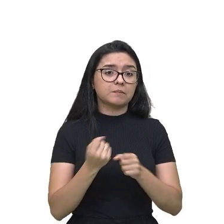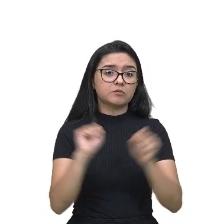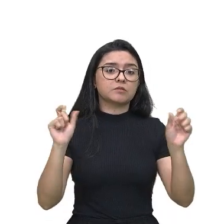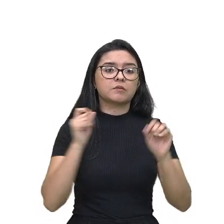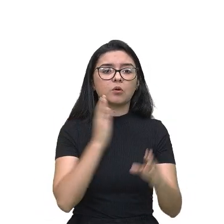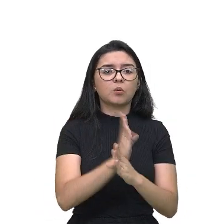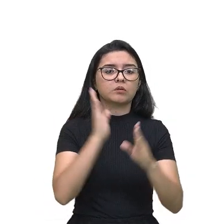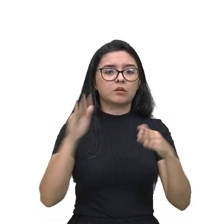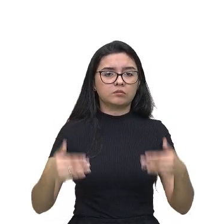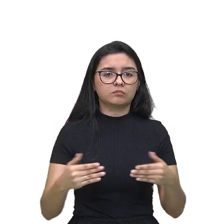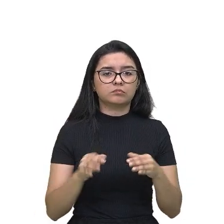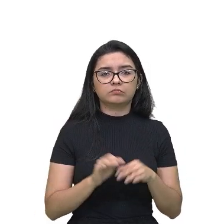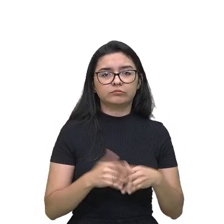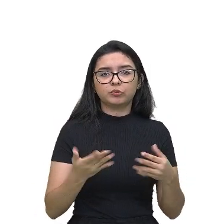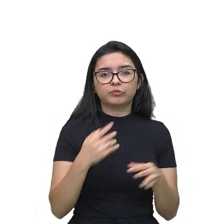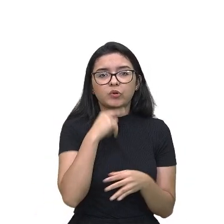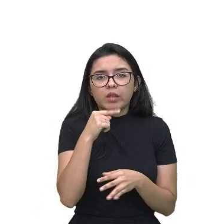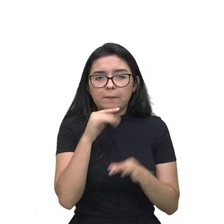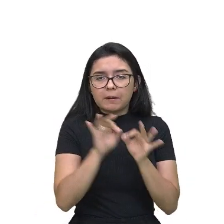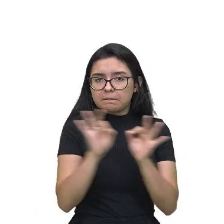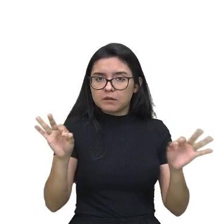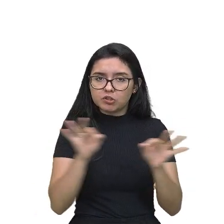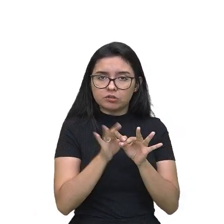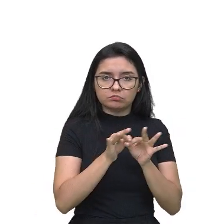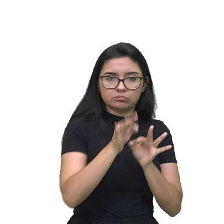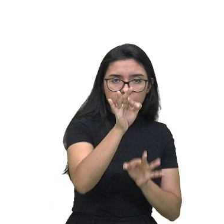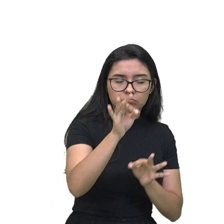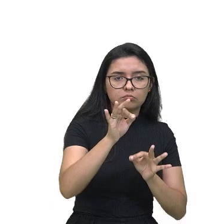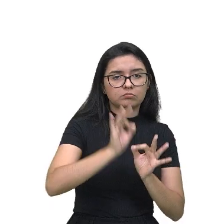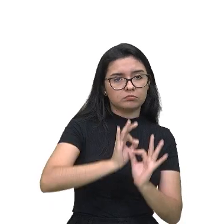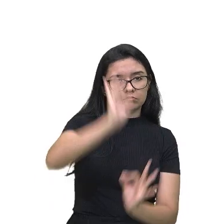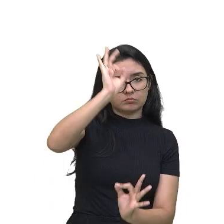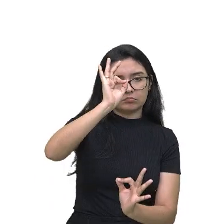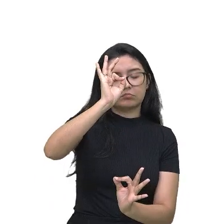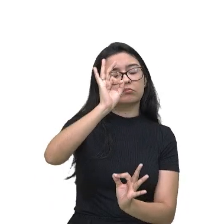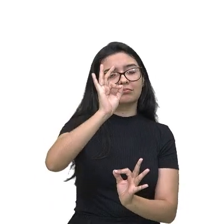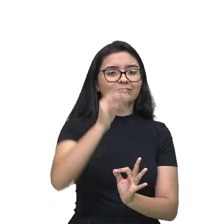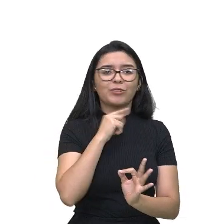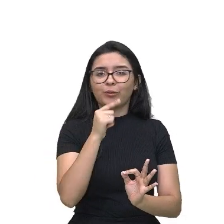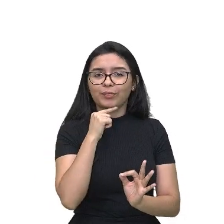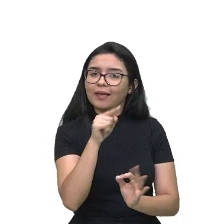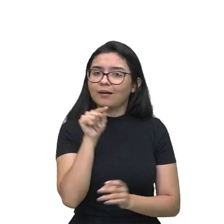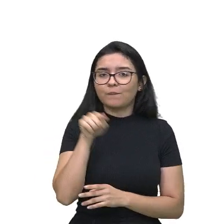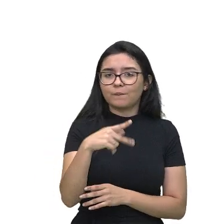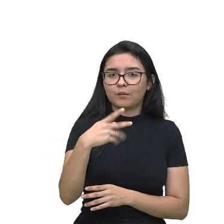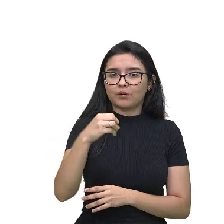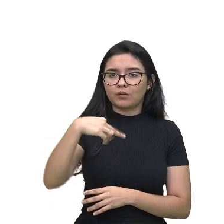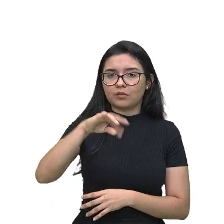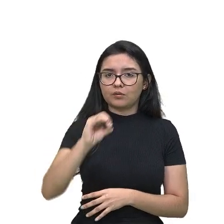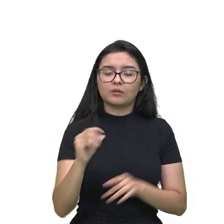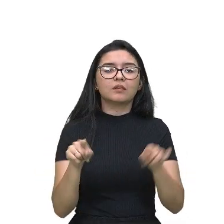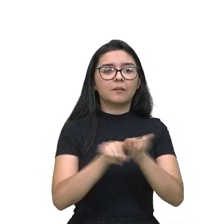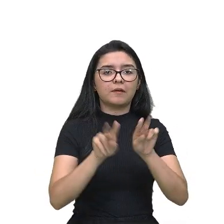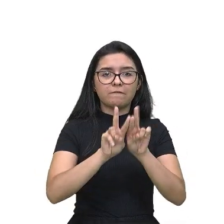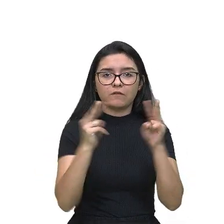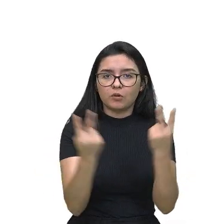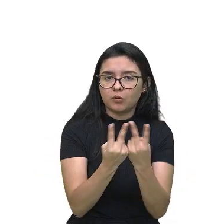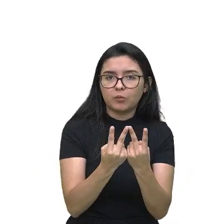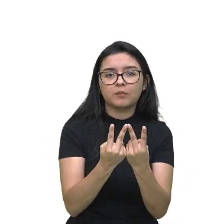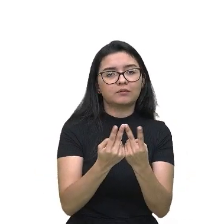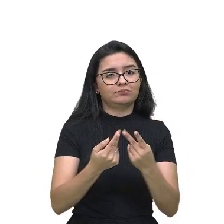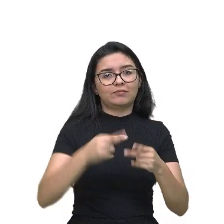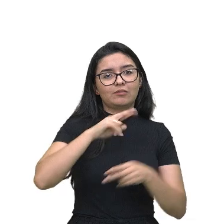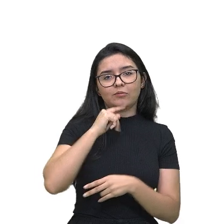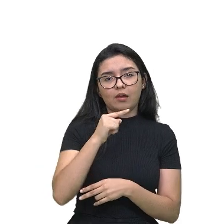encontrar qualquer medida nele, como comprimento, largura, altura ou até mesmo volume, tá bom? Então,